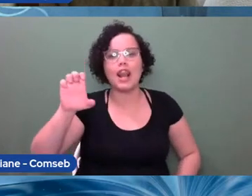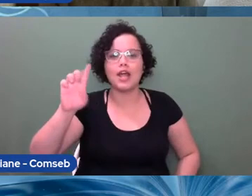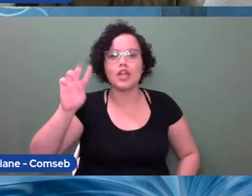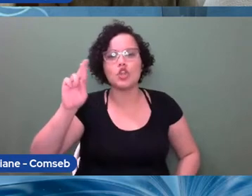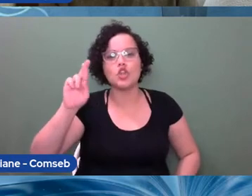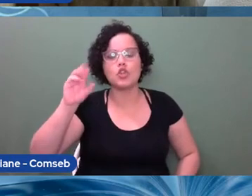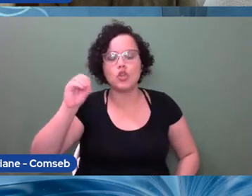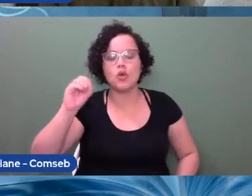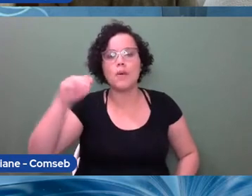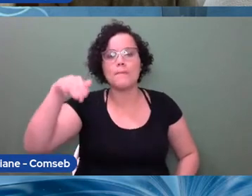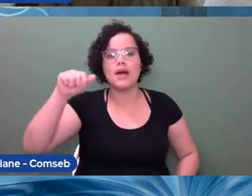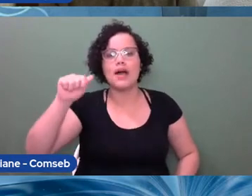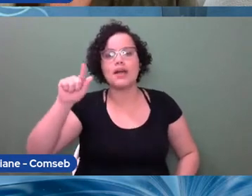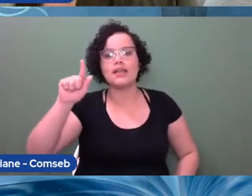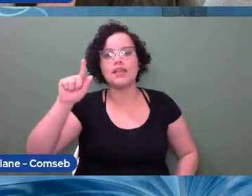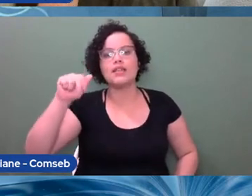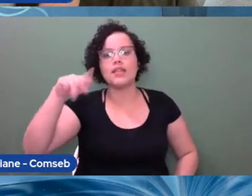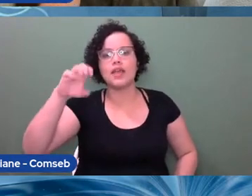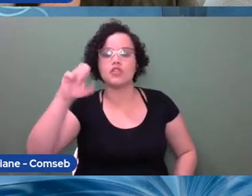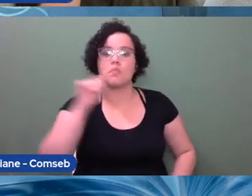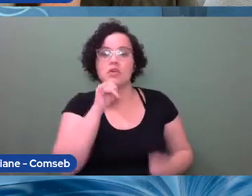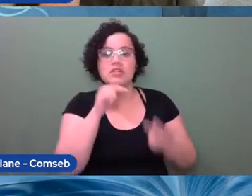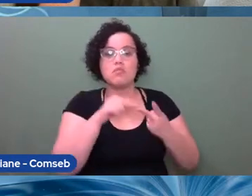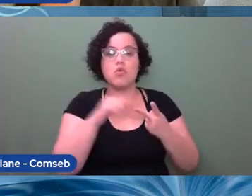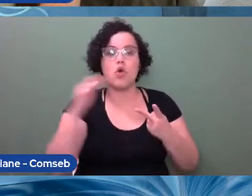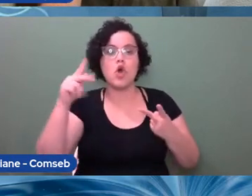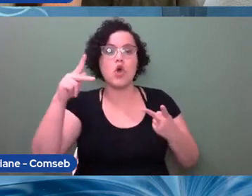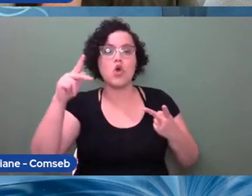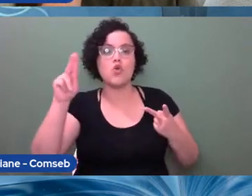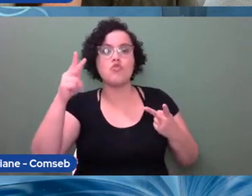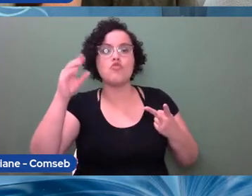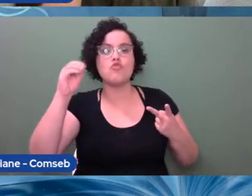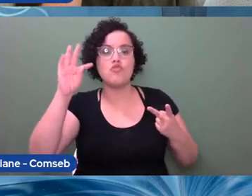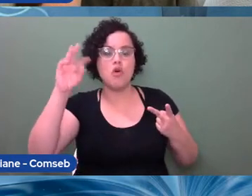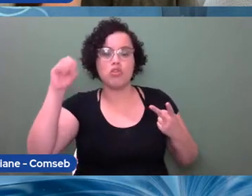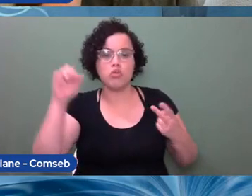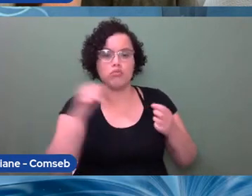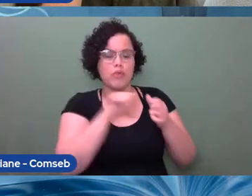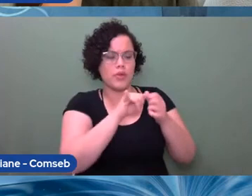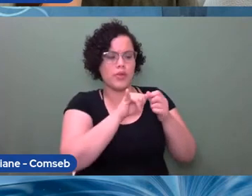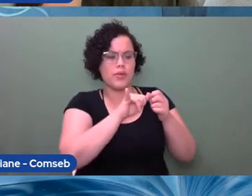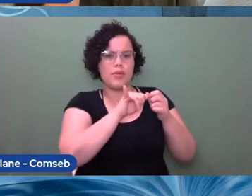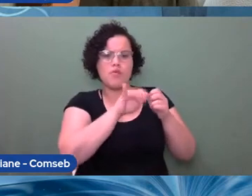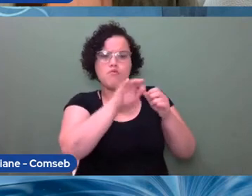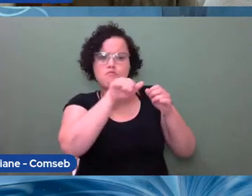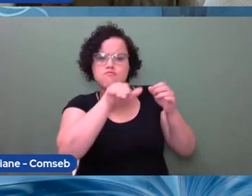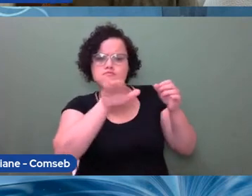certo? O fóton é a expressão individualizada da energia eletromagnética.